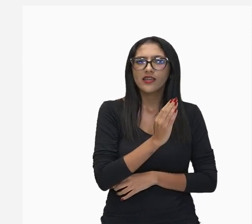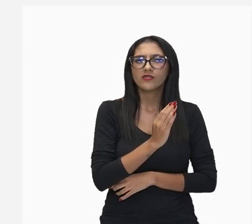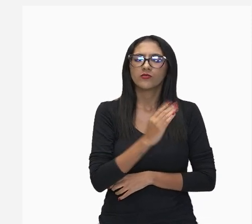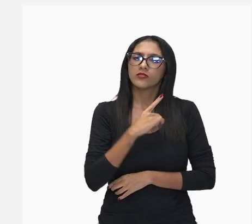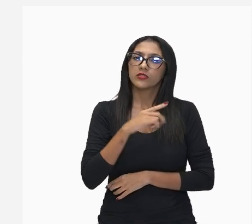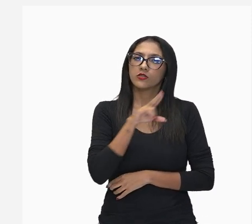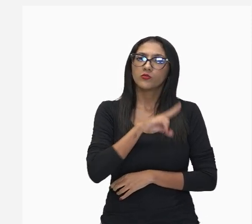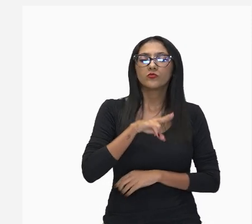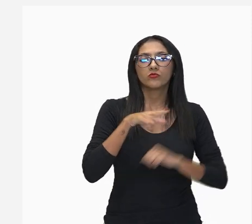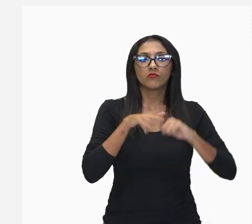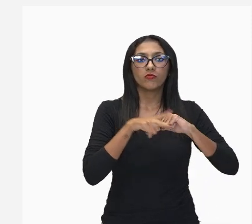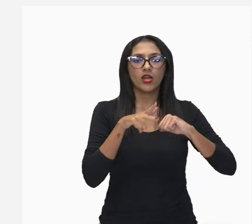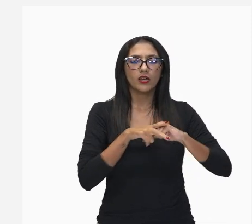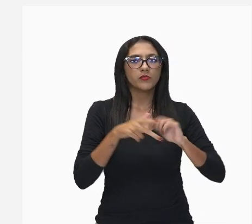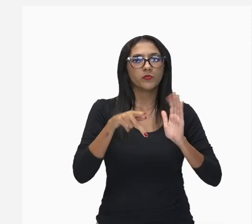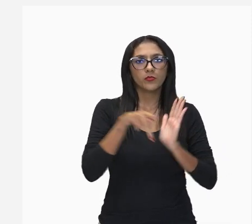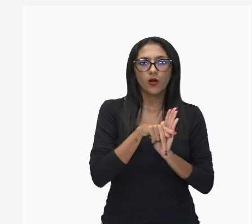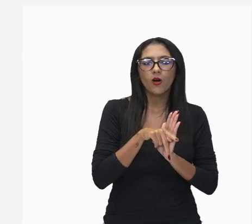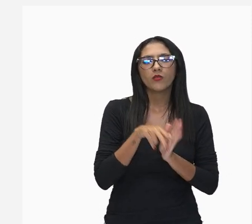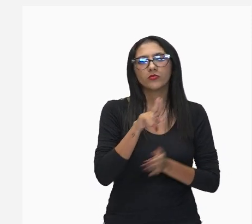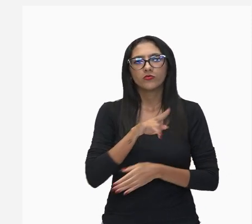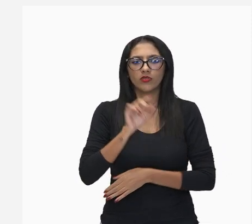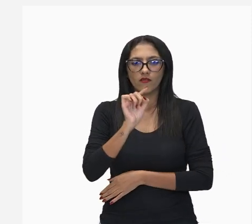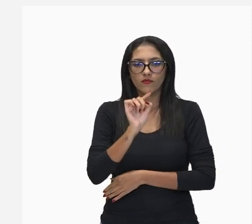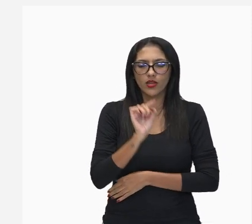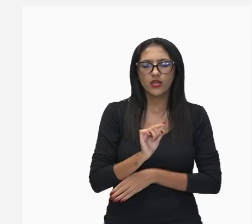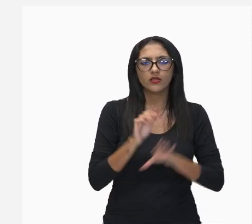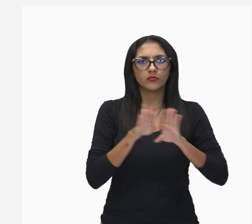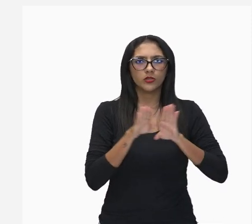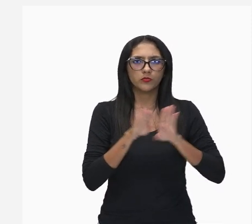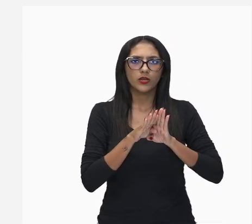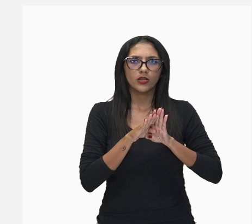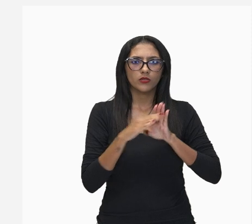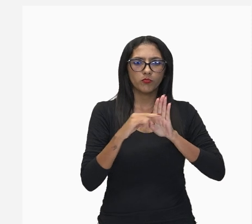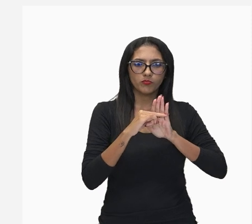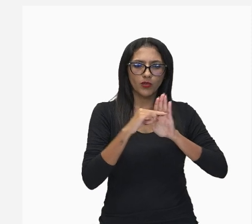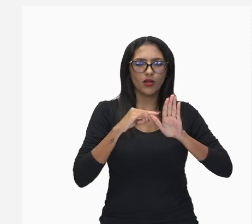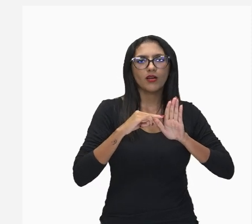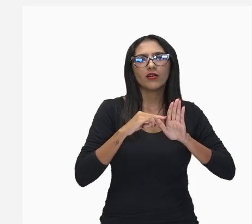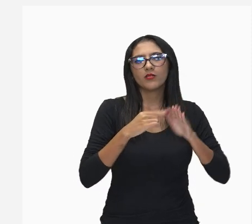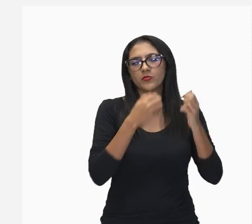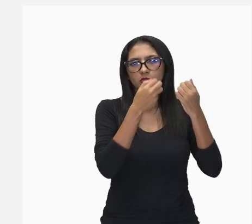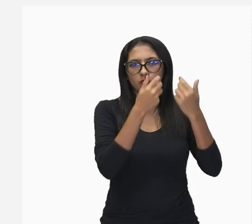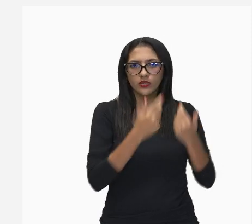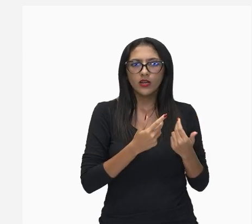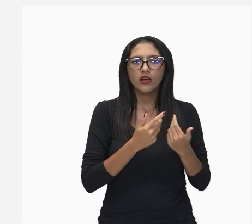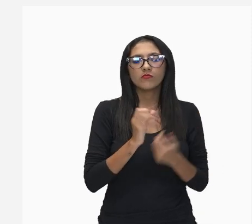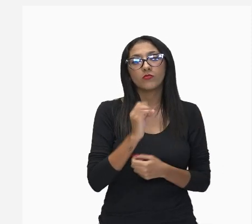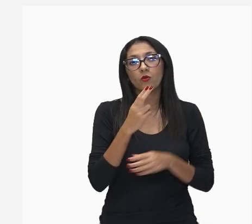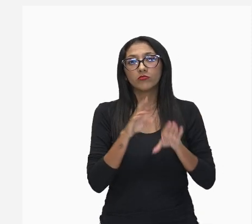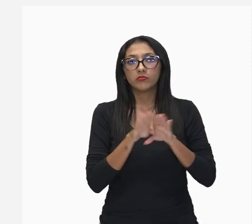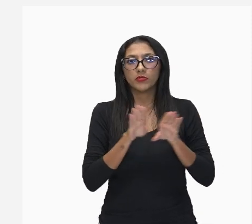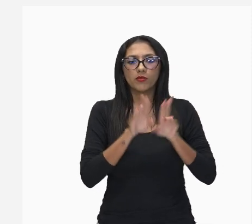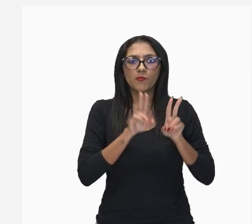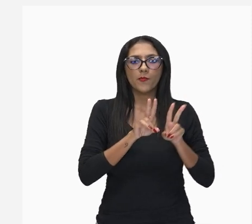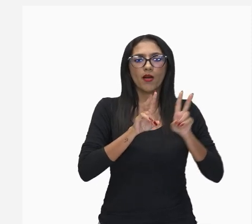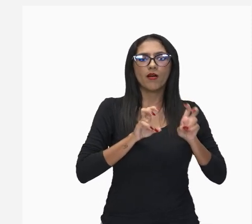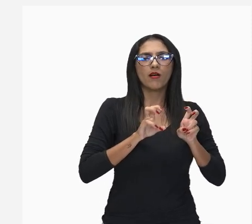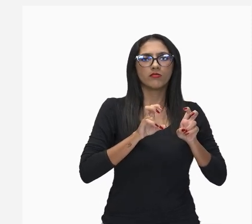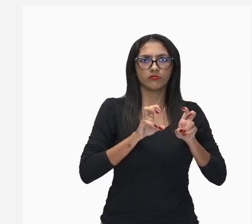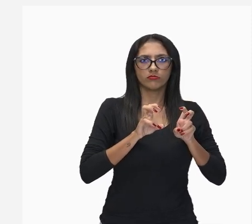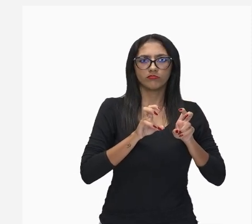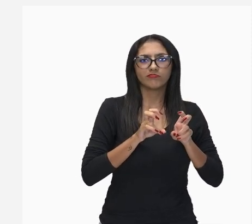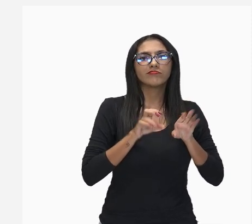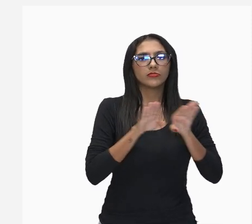verbo dicente, de 2 pontos, tem o travessão no outro parágrafo, ou de repente as aspas podem ser